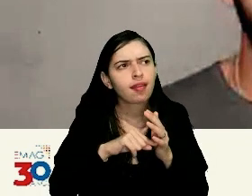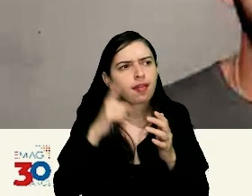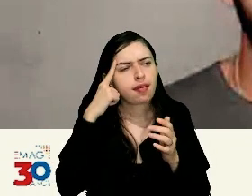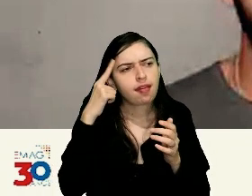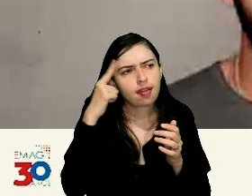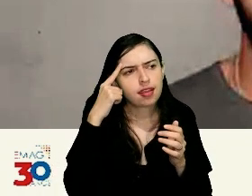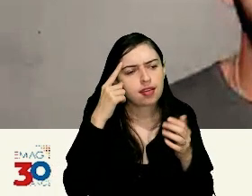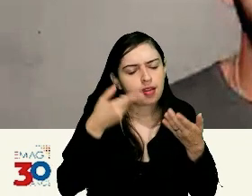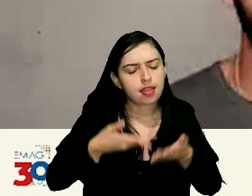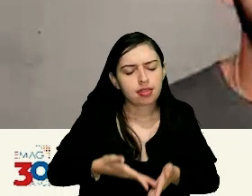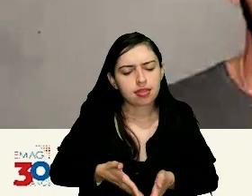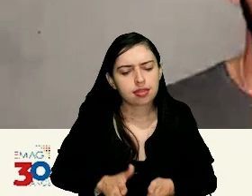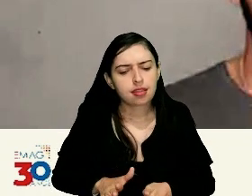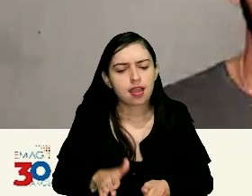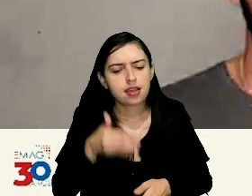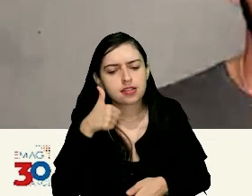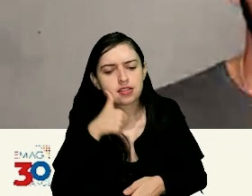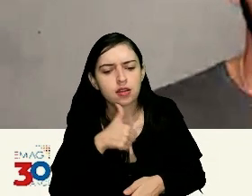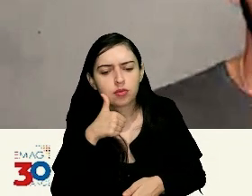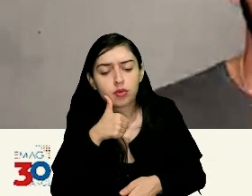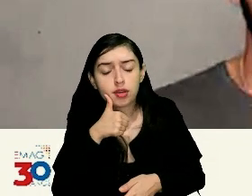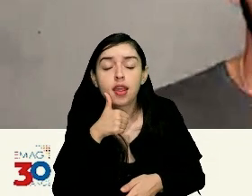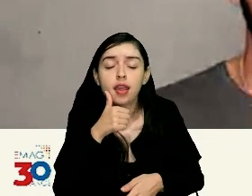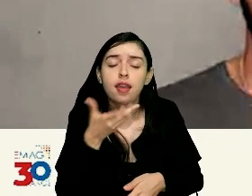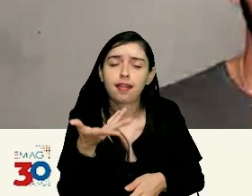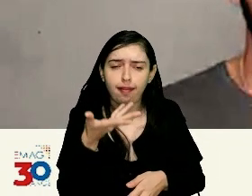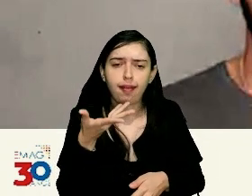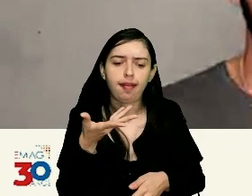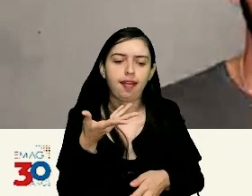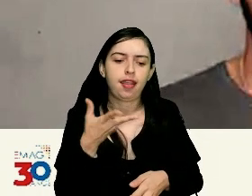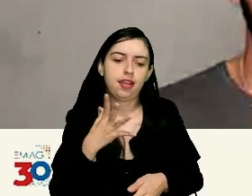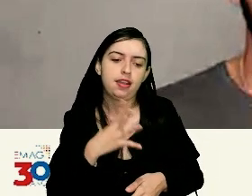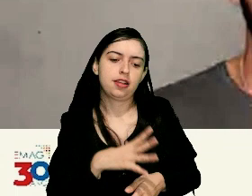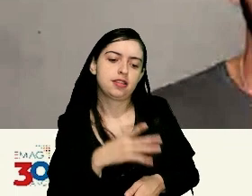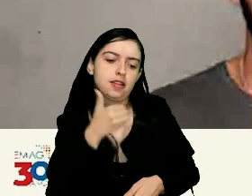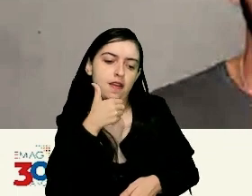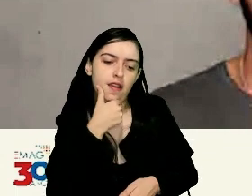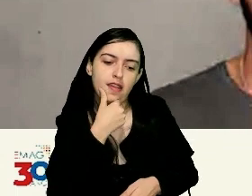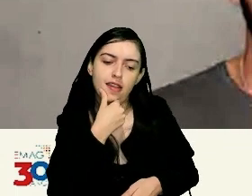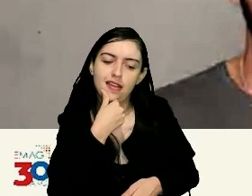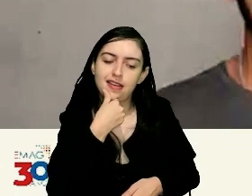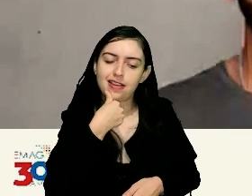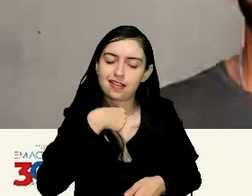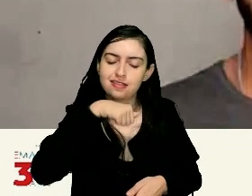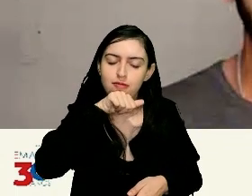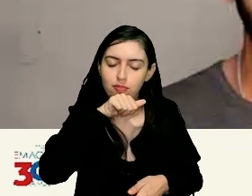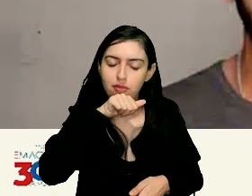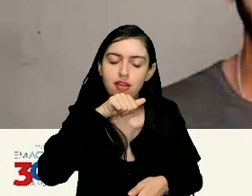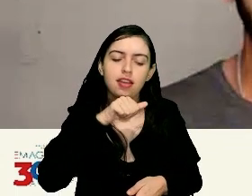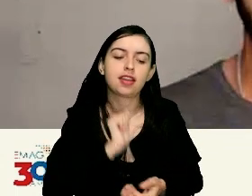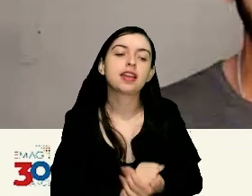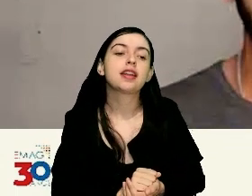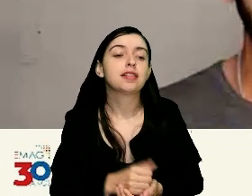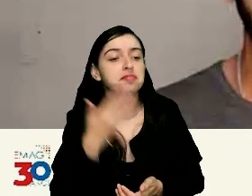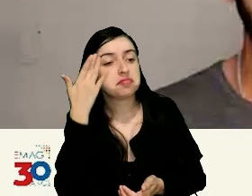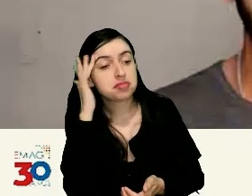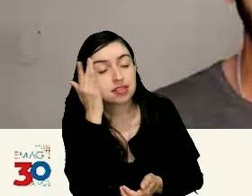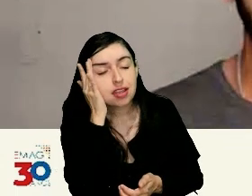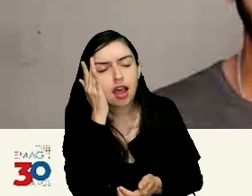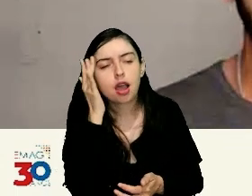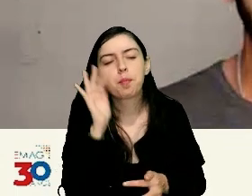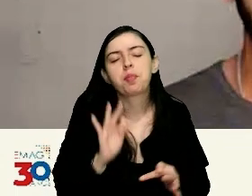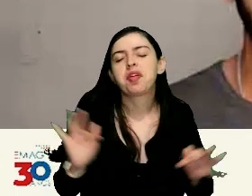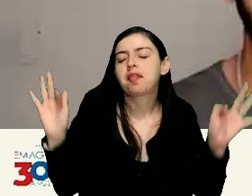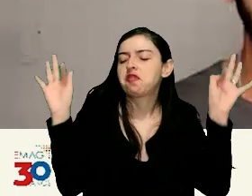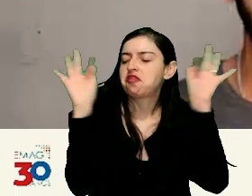mãe, e que ela sabe ser mãe, e que ela tem que ser feliz sendo mãe.